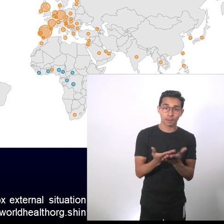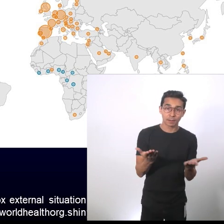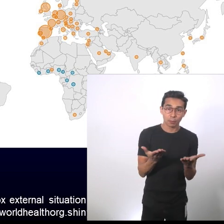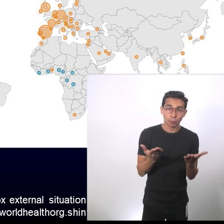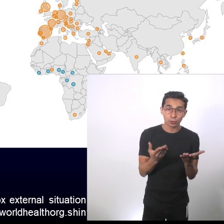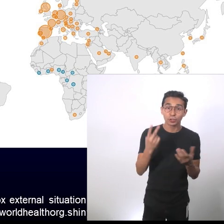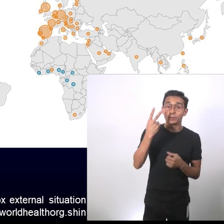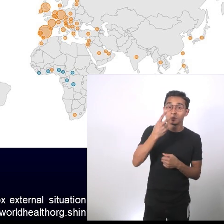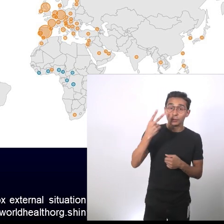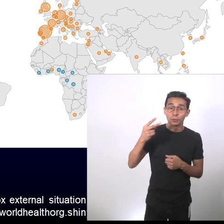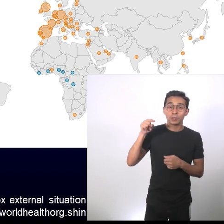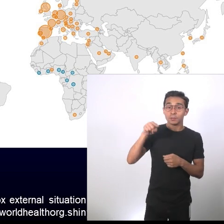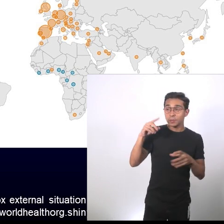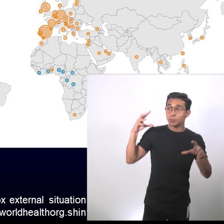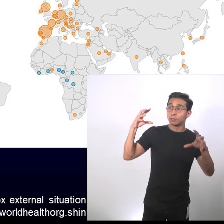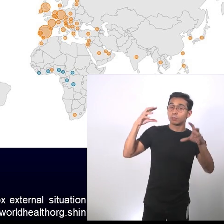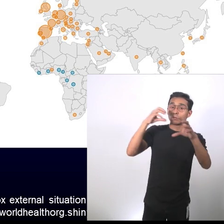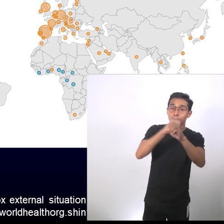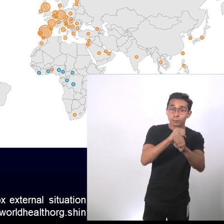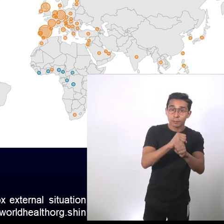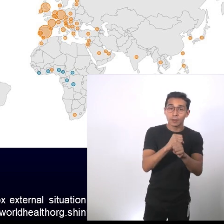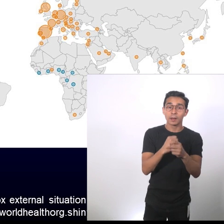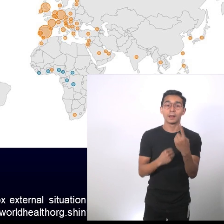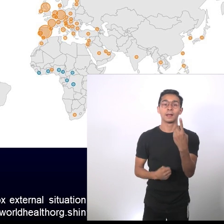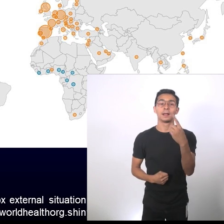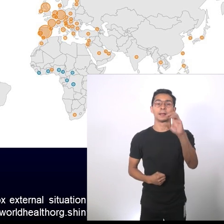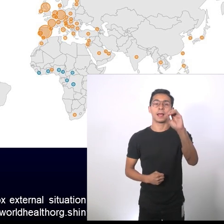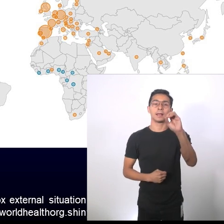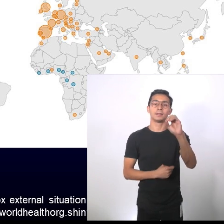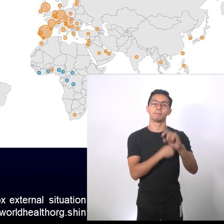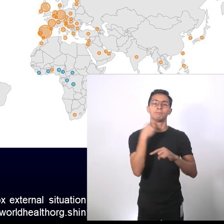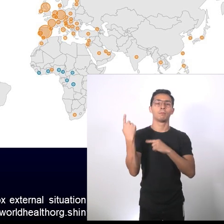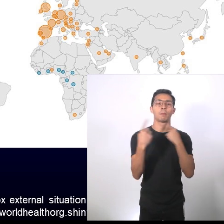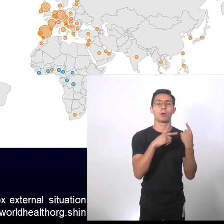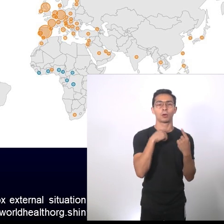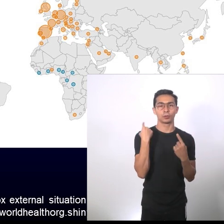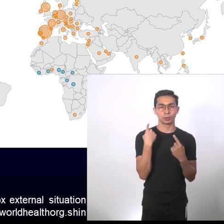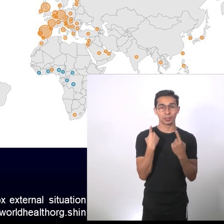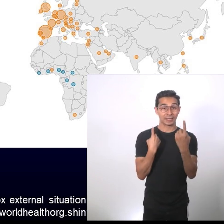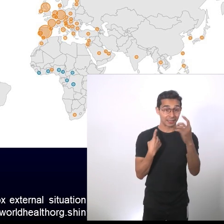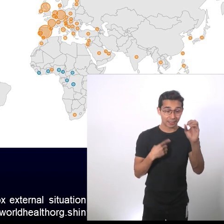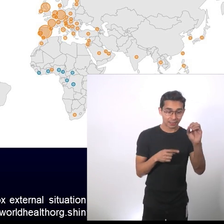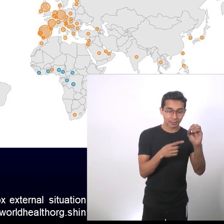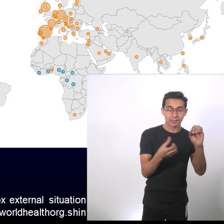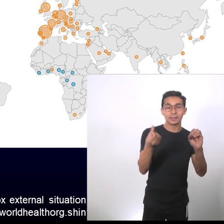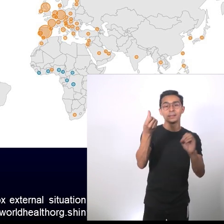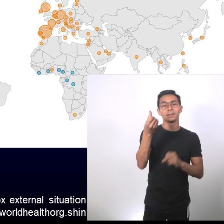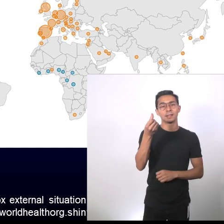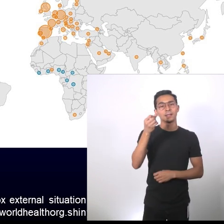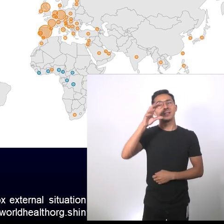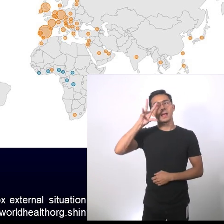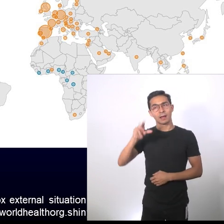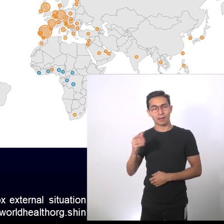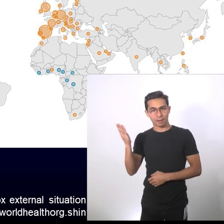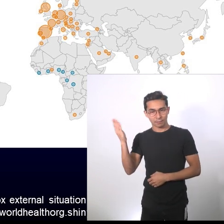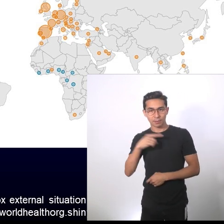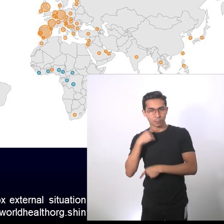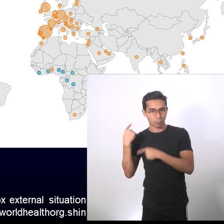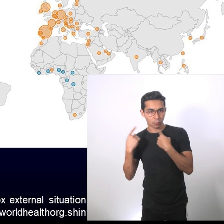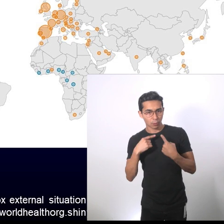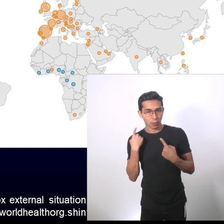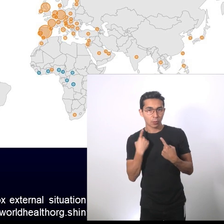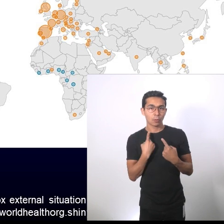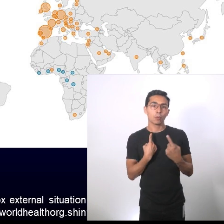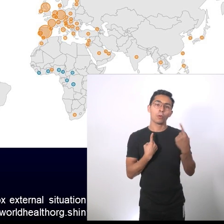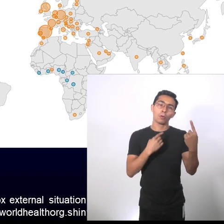casos, há 10 mortes reportadas. 6 na África, uma, infelizmente, aqui no Brasil, 2 na